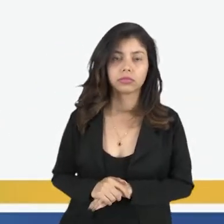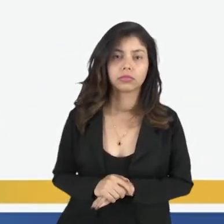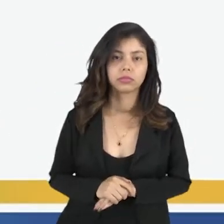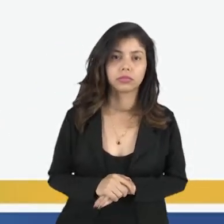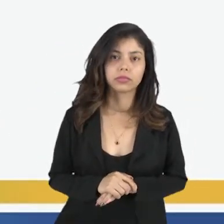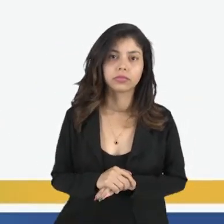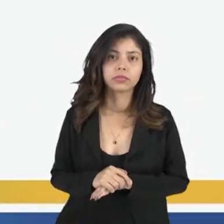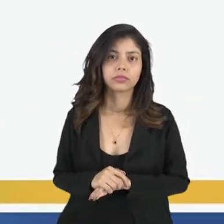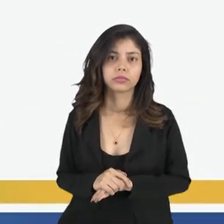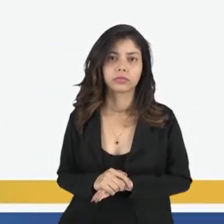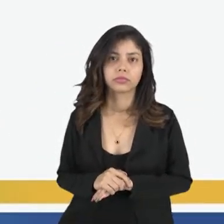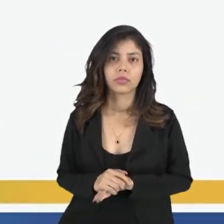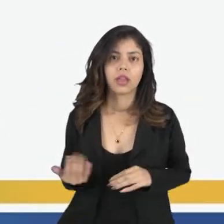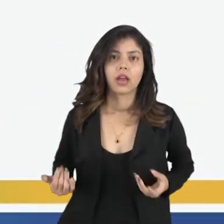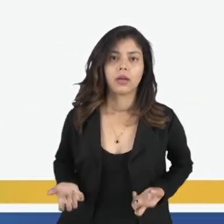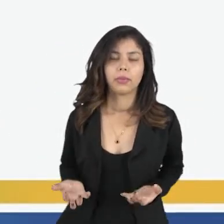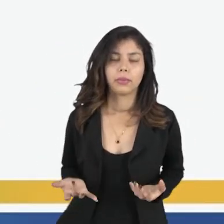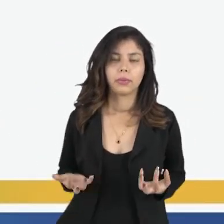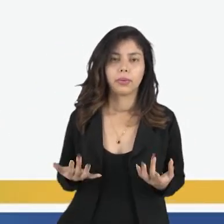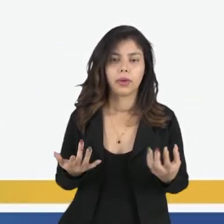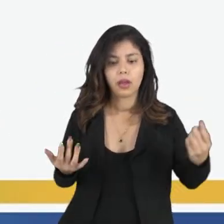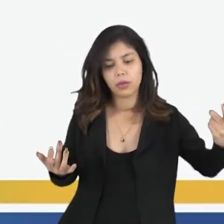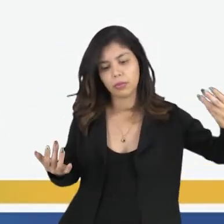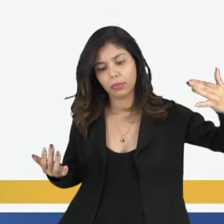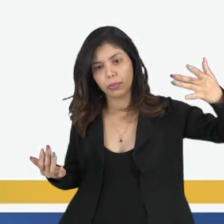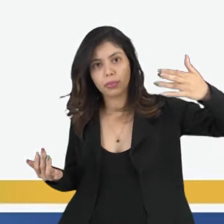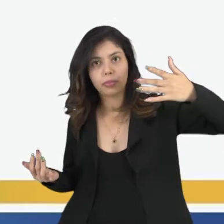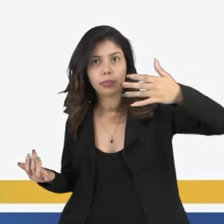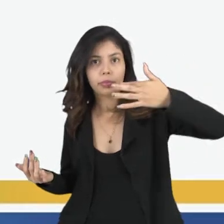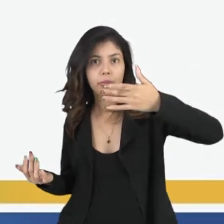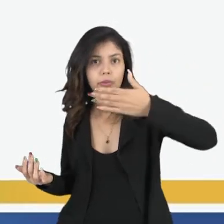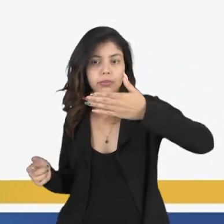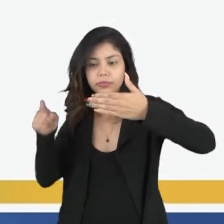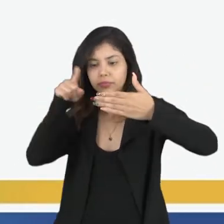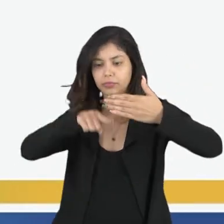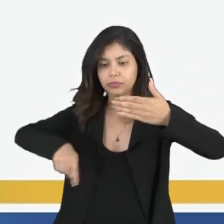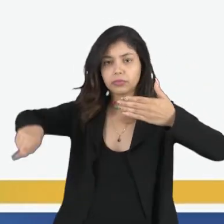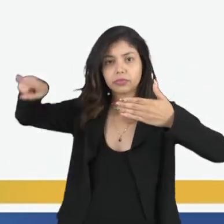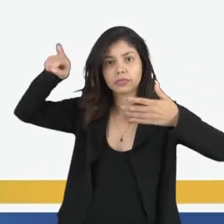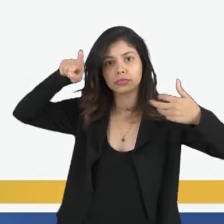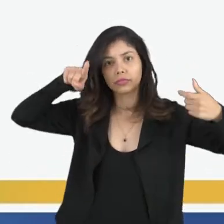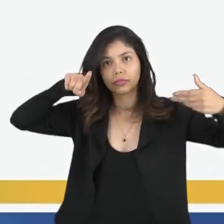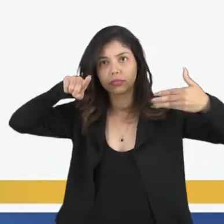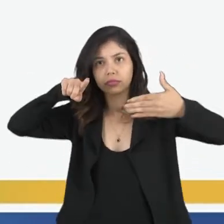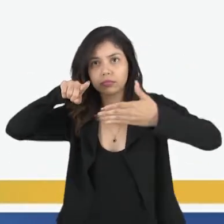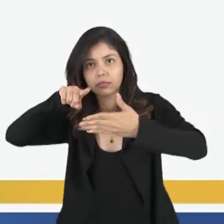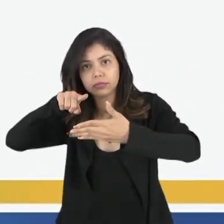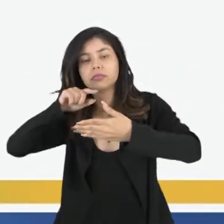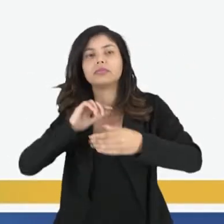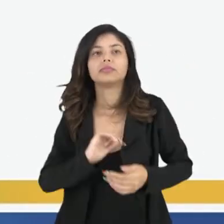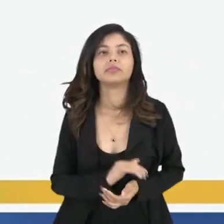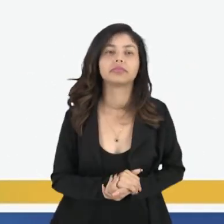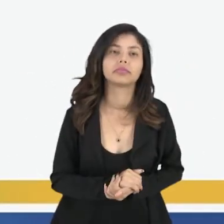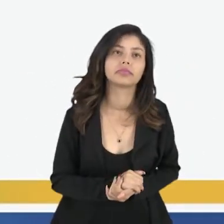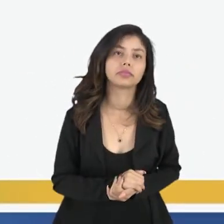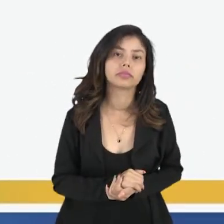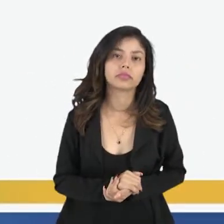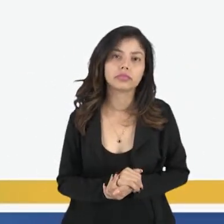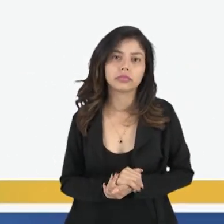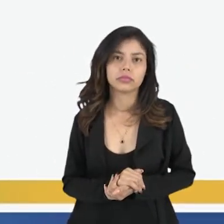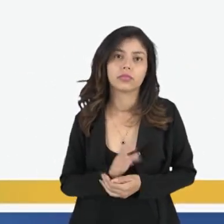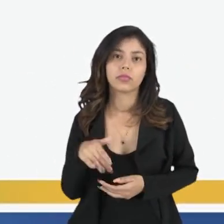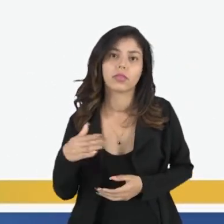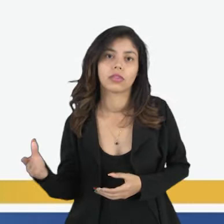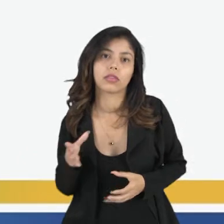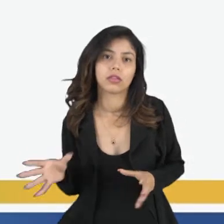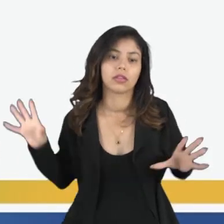aí entrava-se vapor por um túnel, por um tubo, para dentro dessa esfera, e